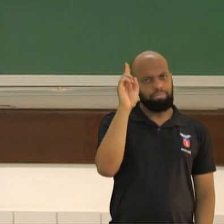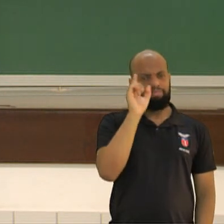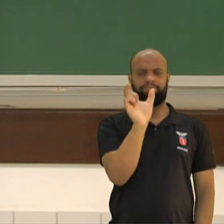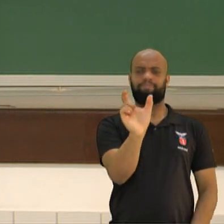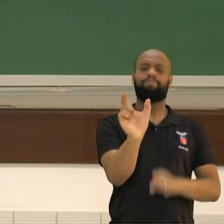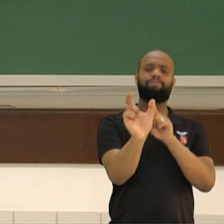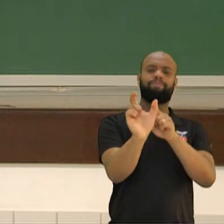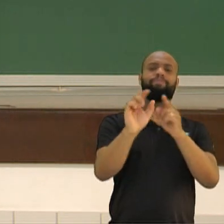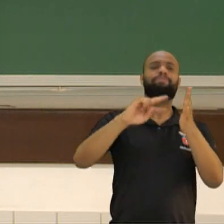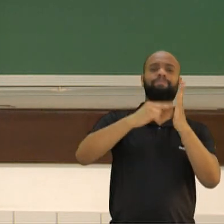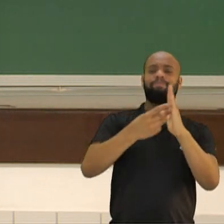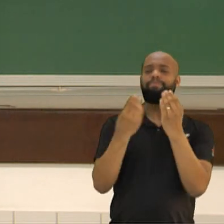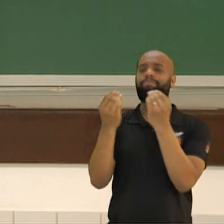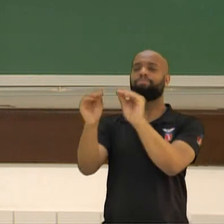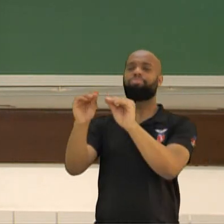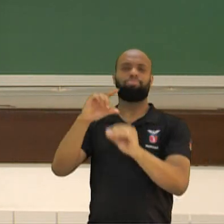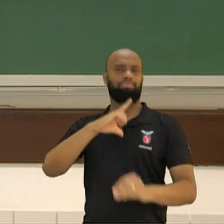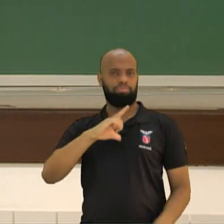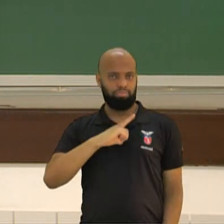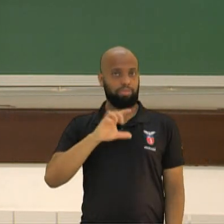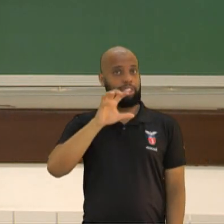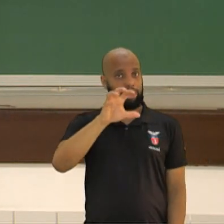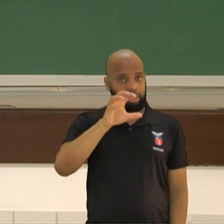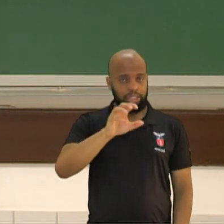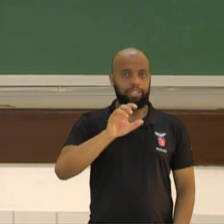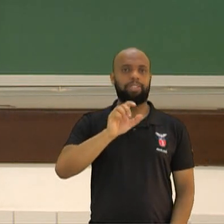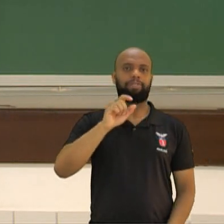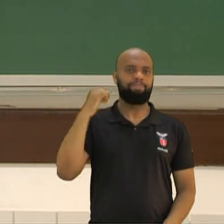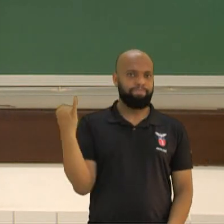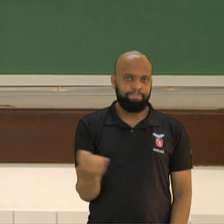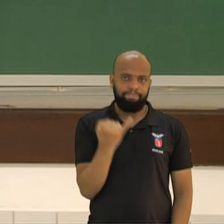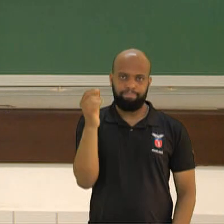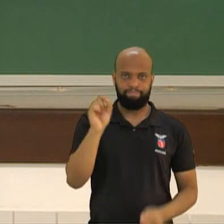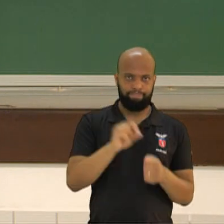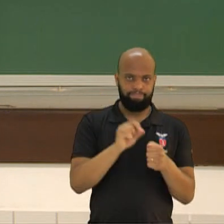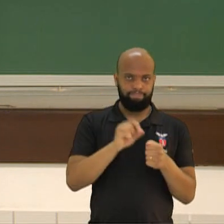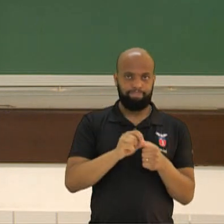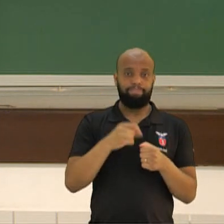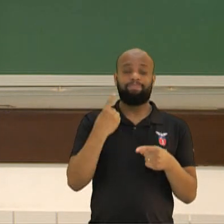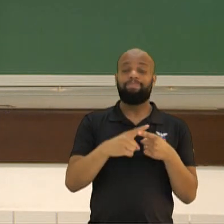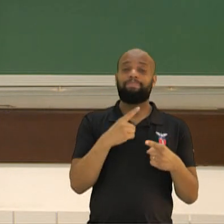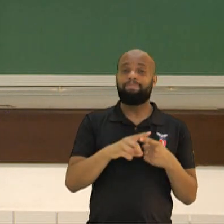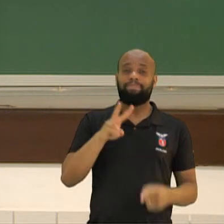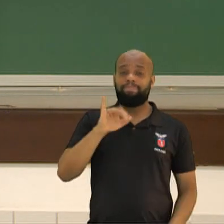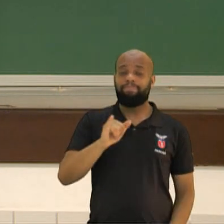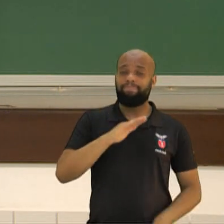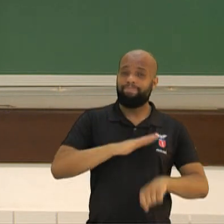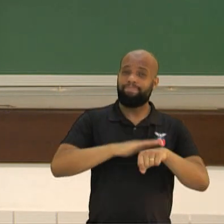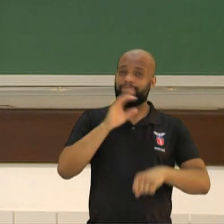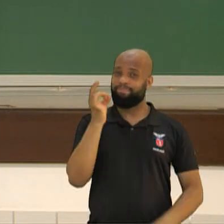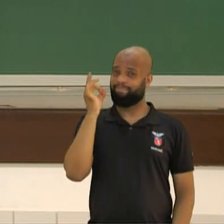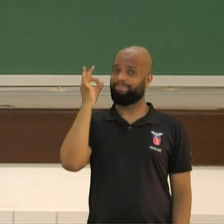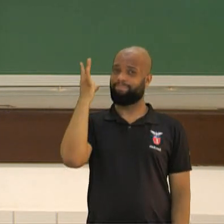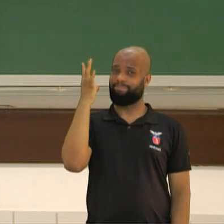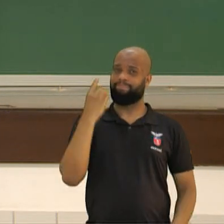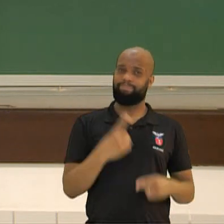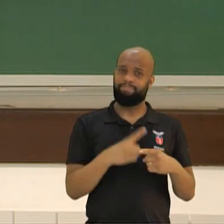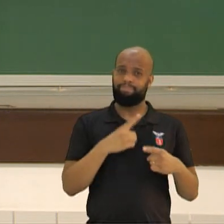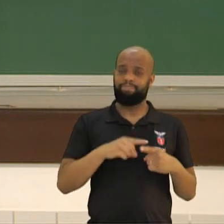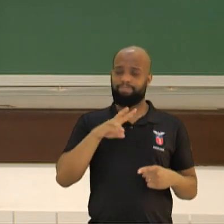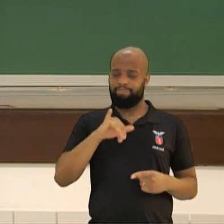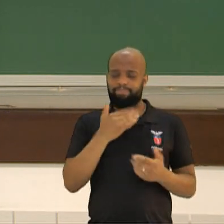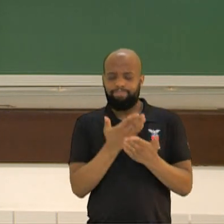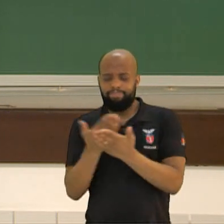cotidianamente, e a gente coloca ao lado o significado dessas palavras, até porque isso vai facilitar. Nós falaremos sobre